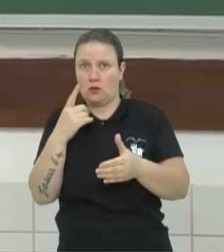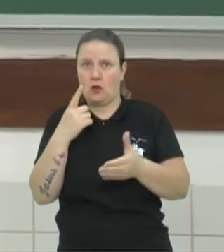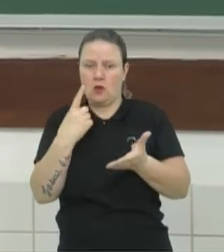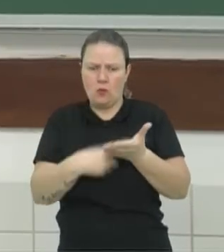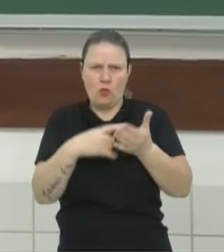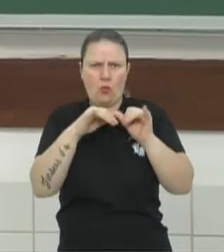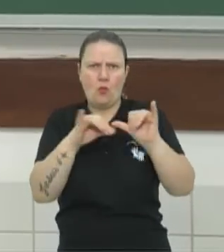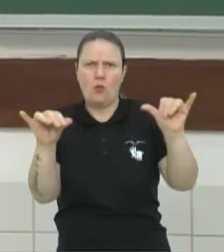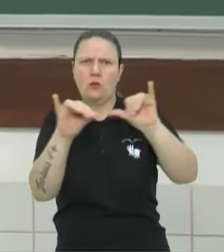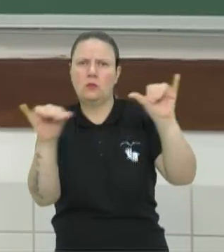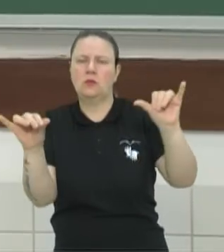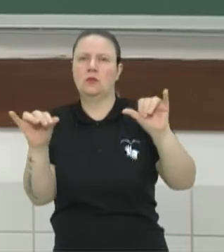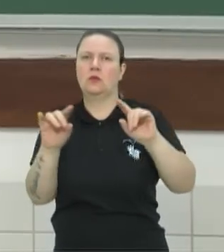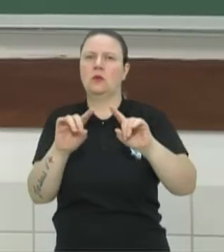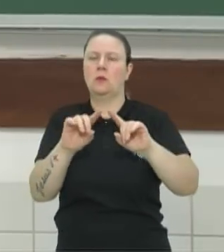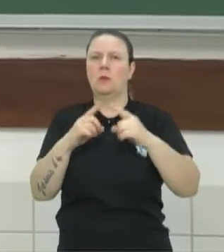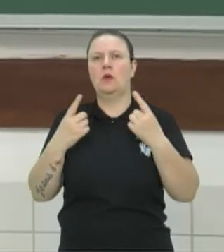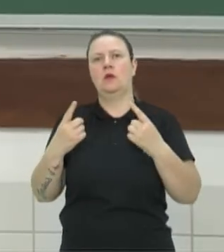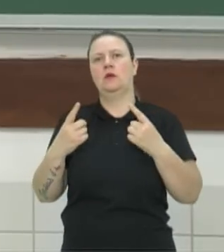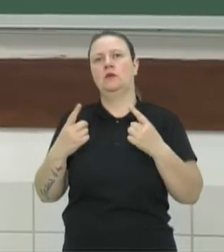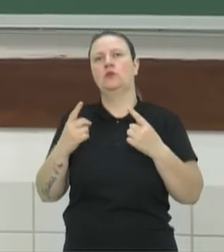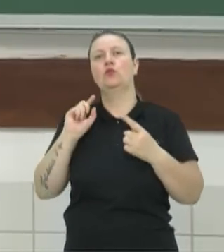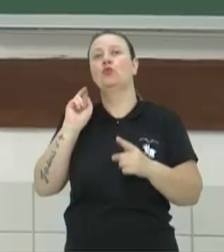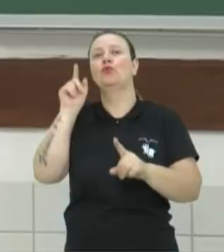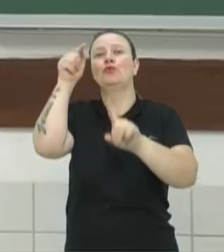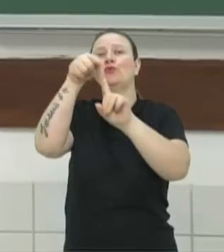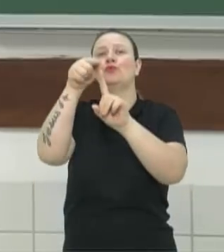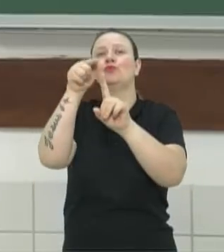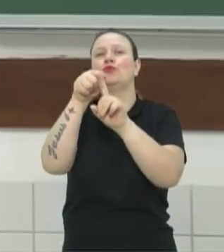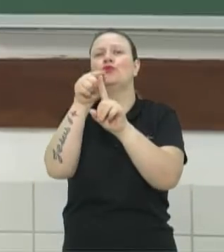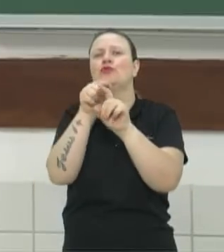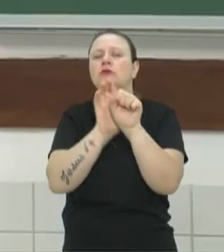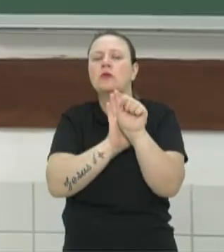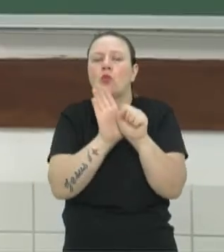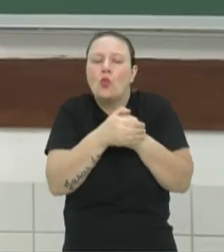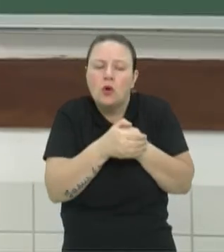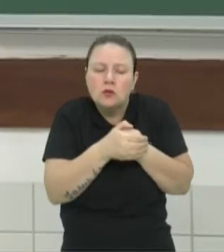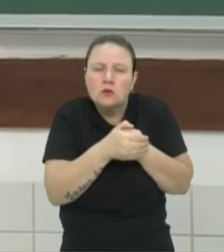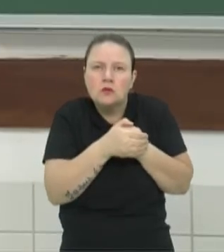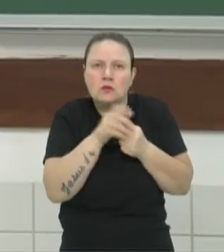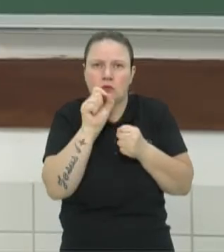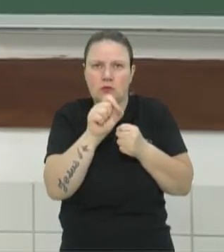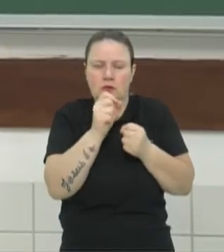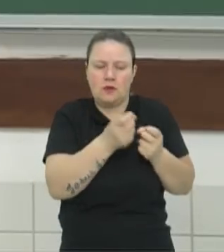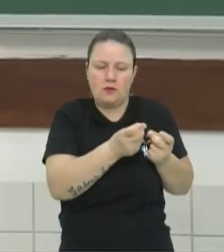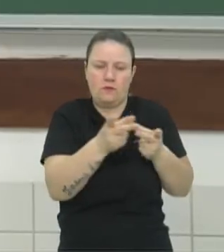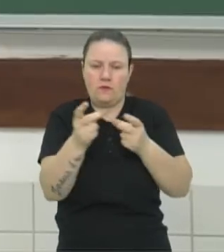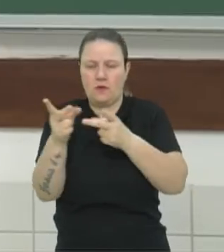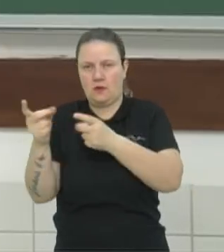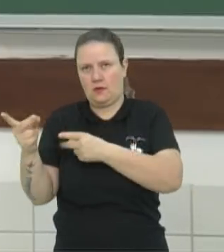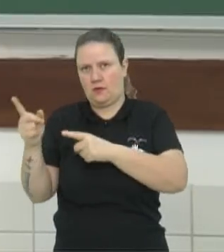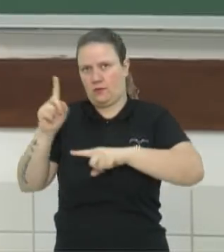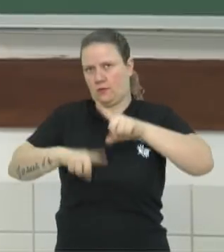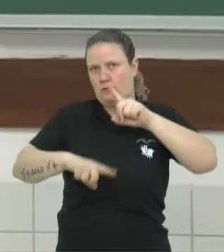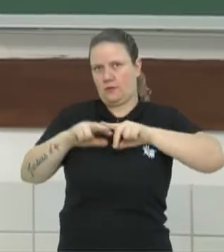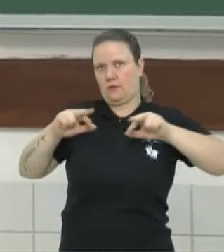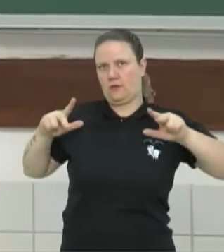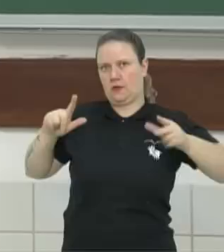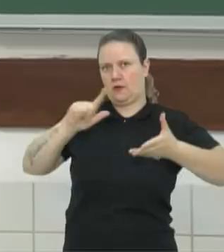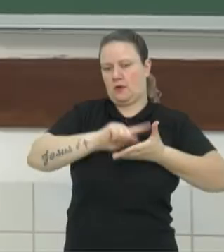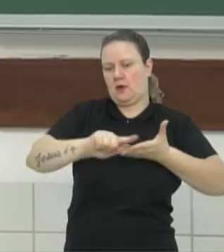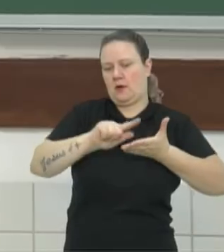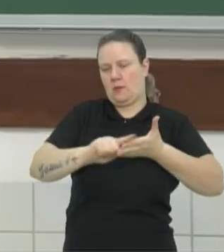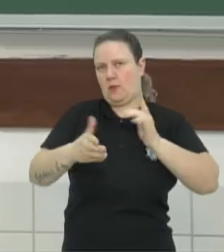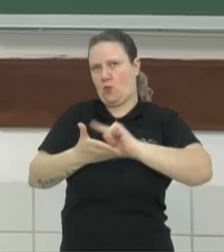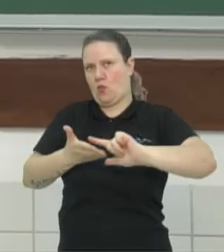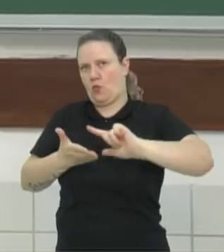salvar o mundo. Mas no final, o objetivo deles, escondidinho lá no cantinho, era vender o produto. Então presta atenção